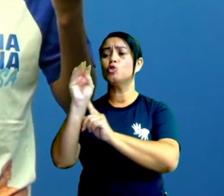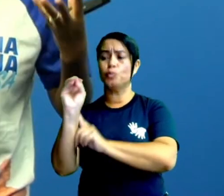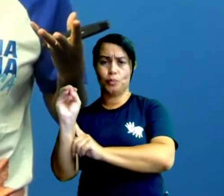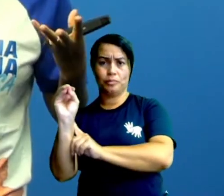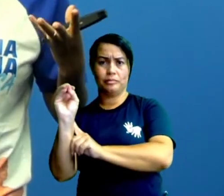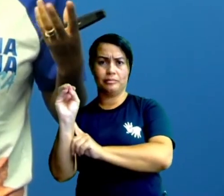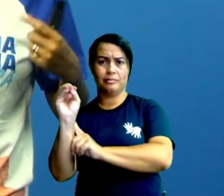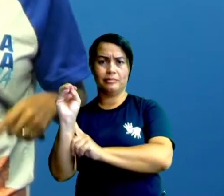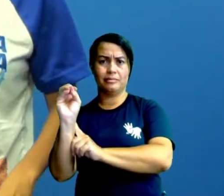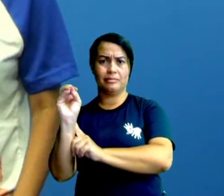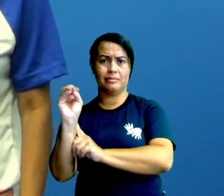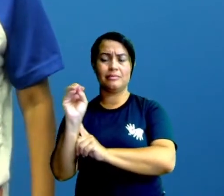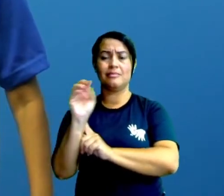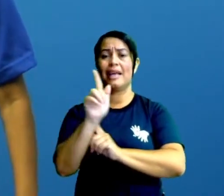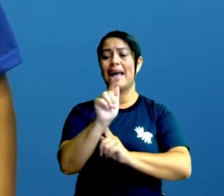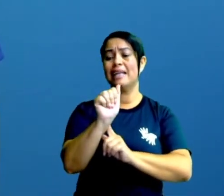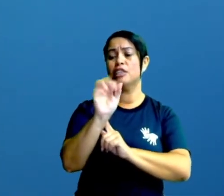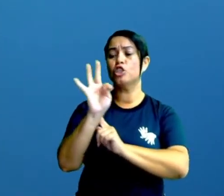rato